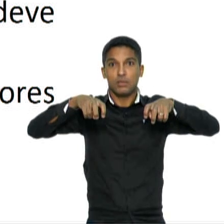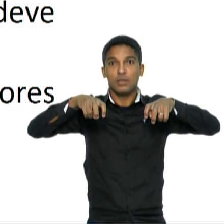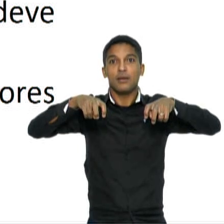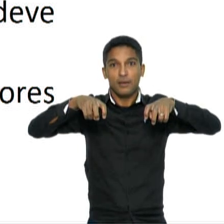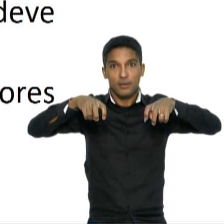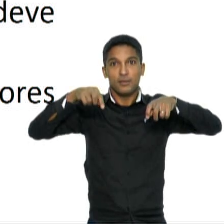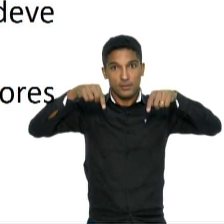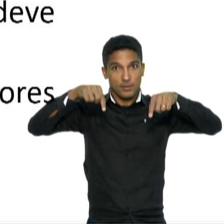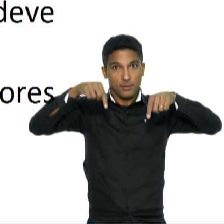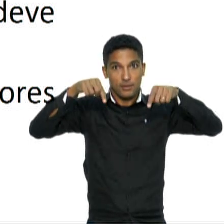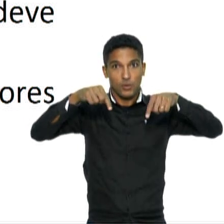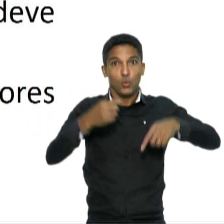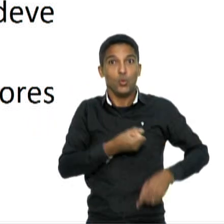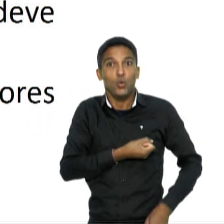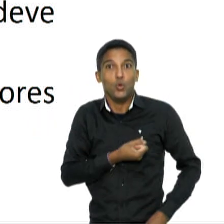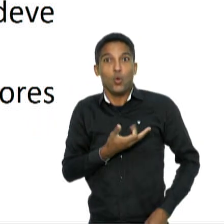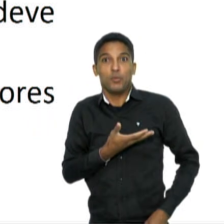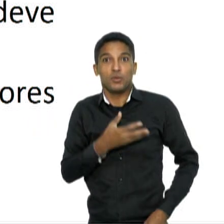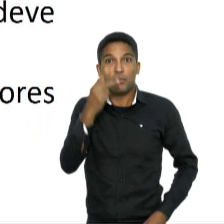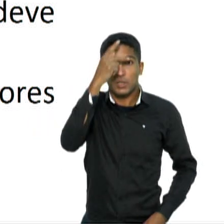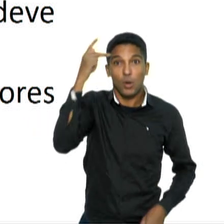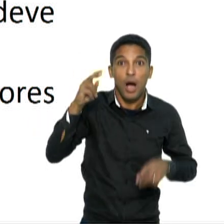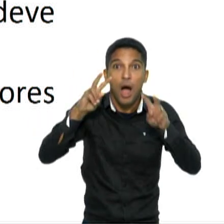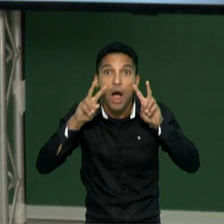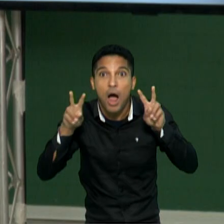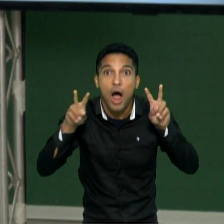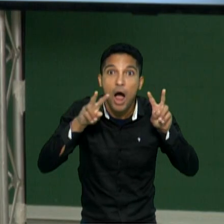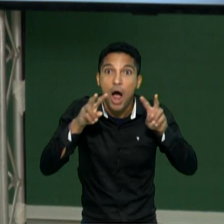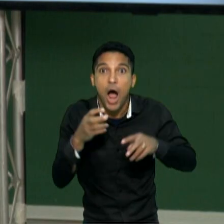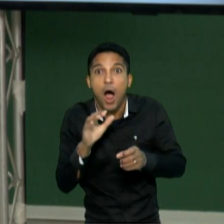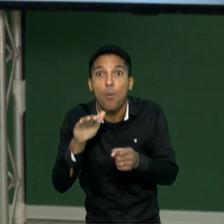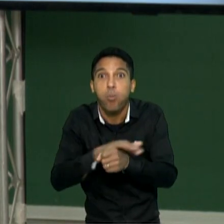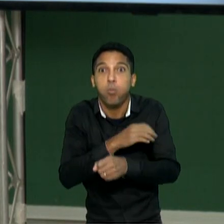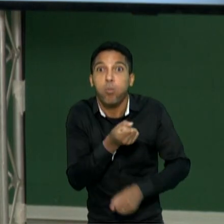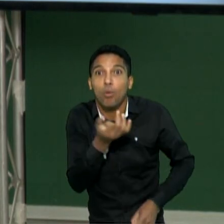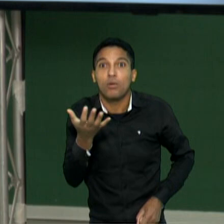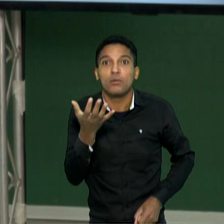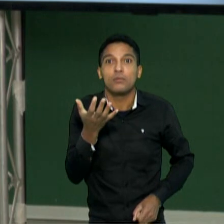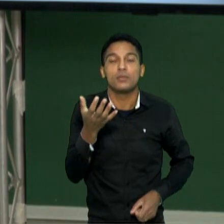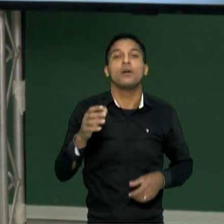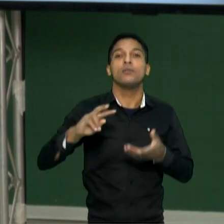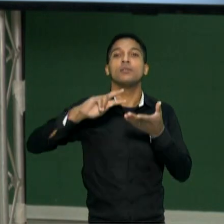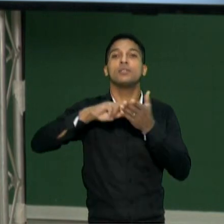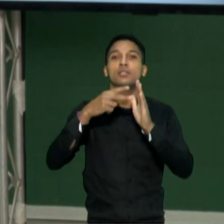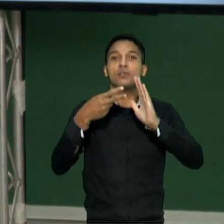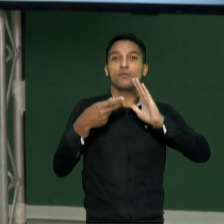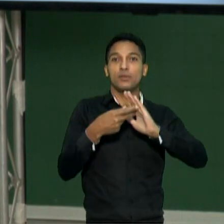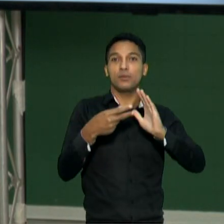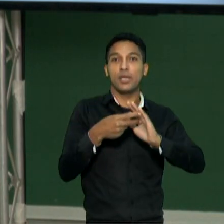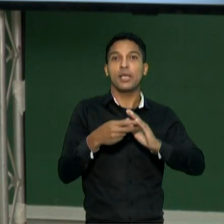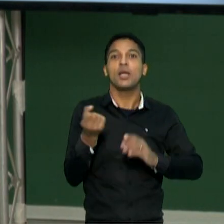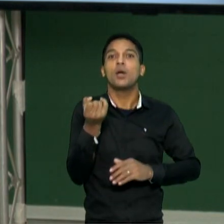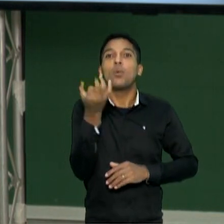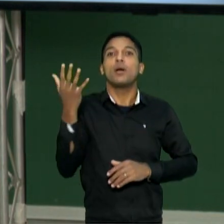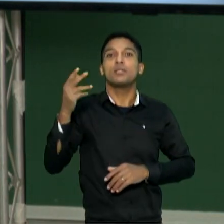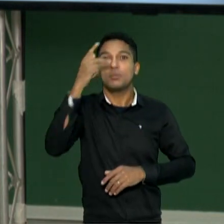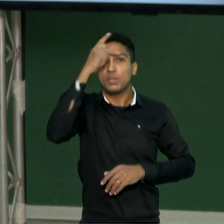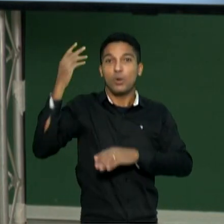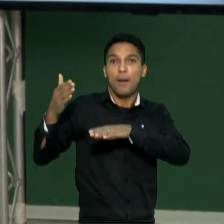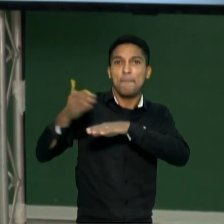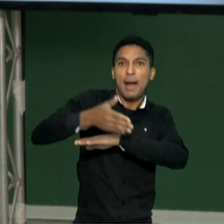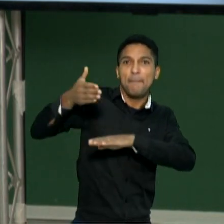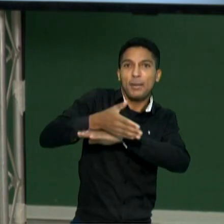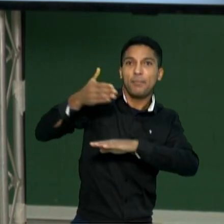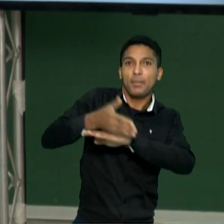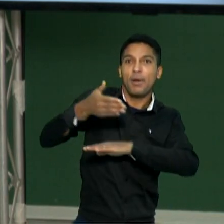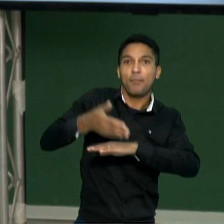ok? O que isso significa? Que dependendo do número de pessoas que vai nessa sessão de cinema, eu tenho um lucro para o cinema, ou